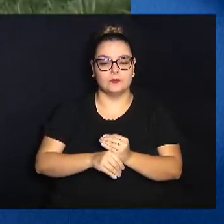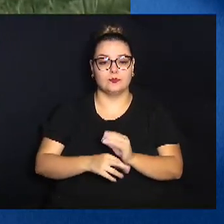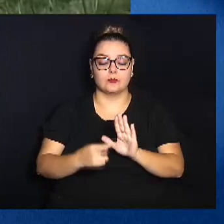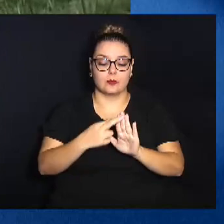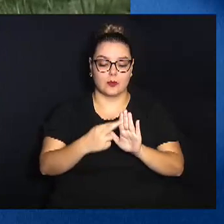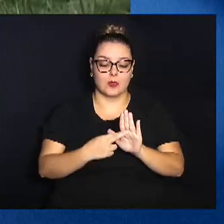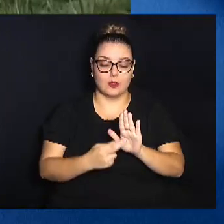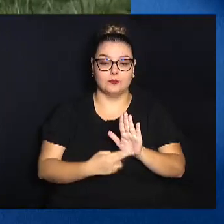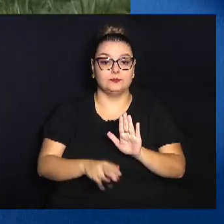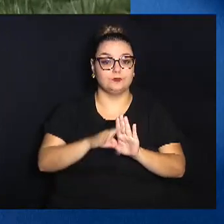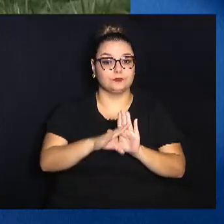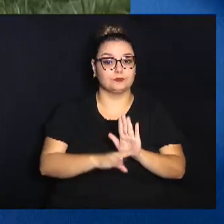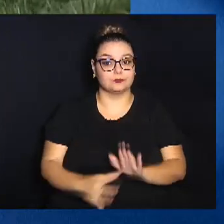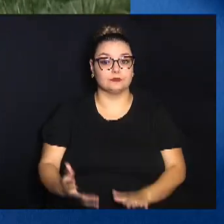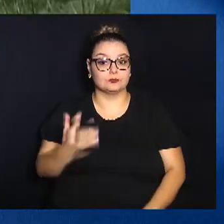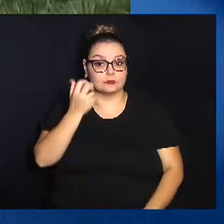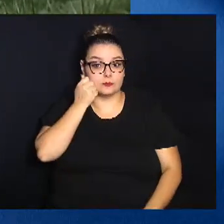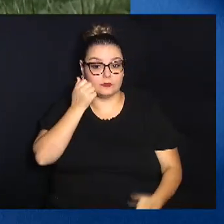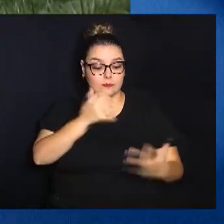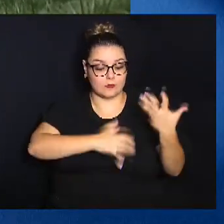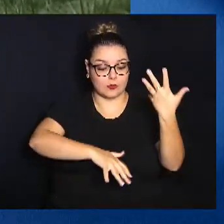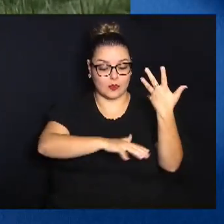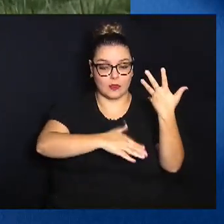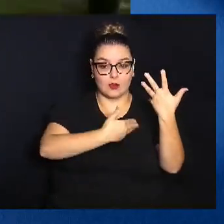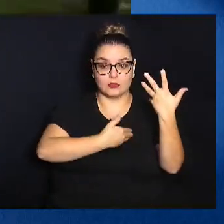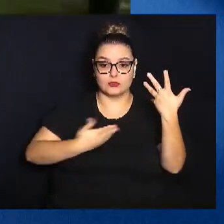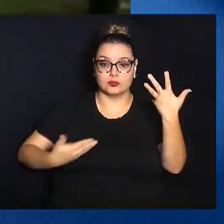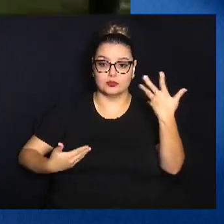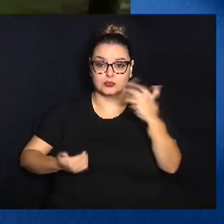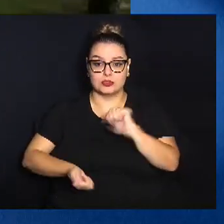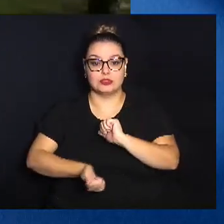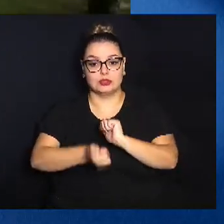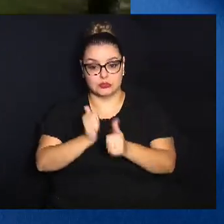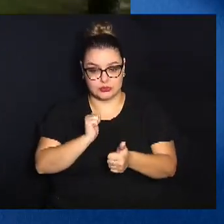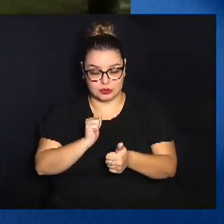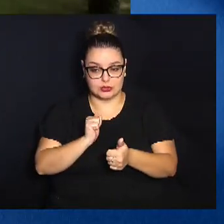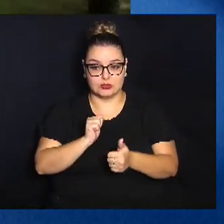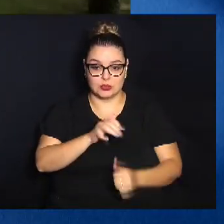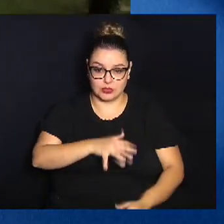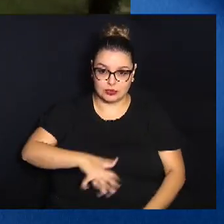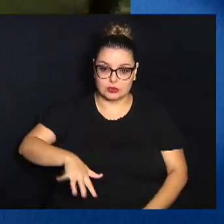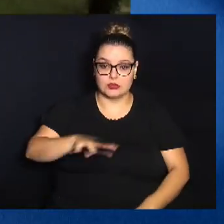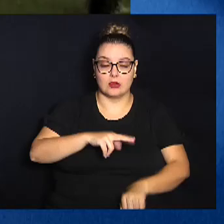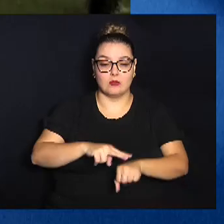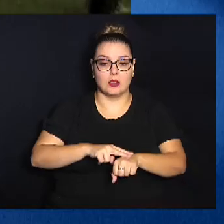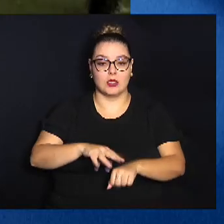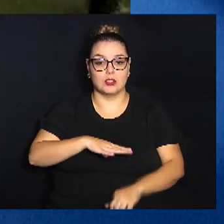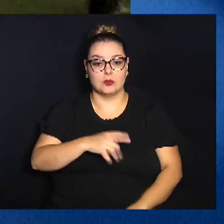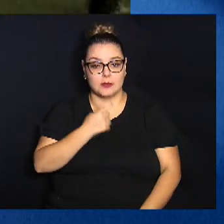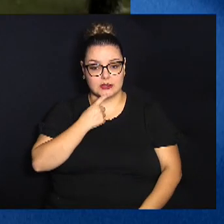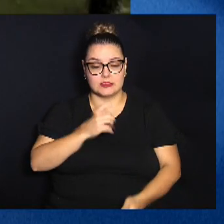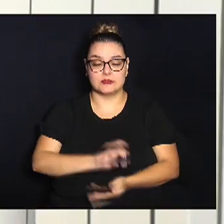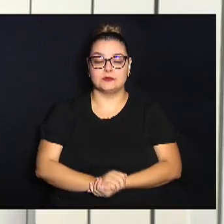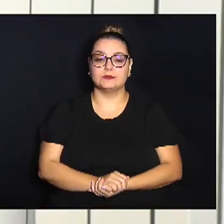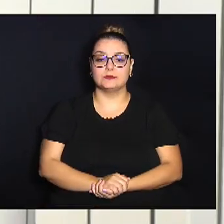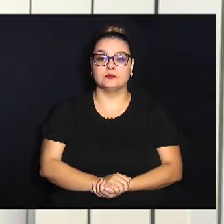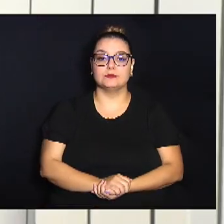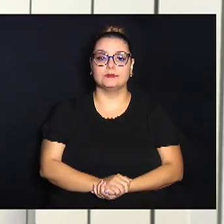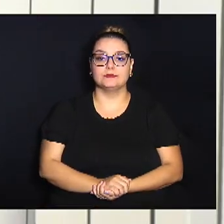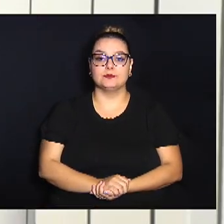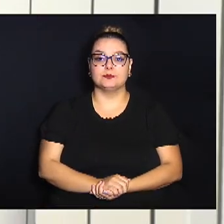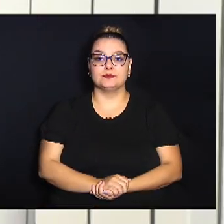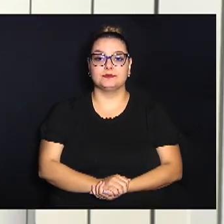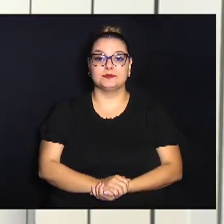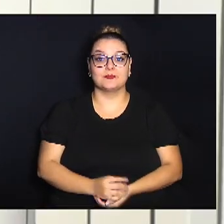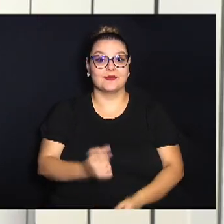do programa de adoção de praças públicas, de esportes e de áreas verdes em Campinas.